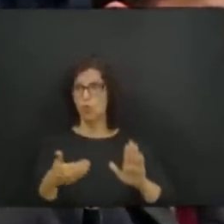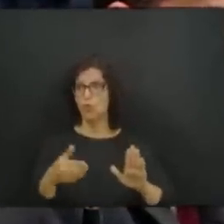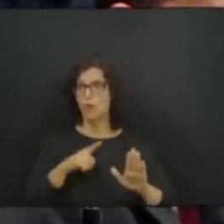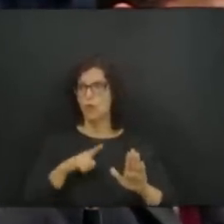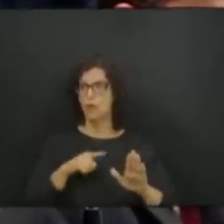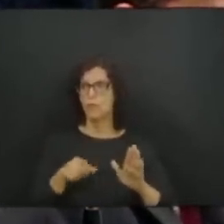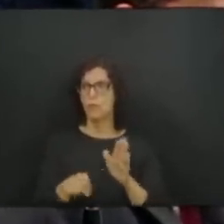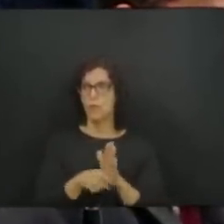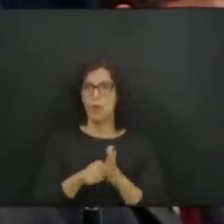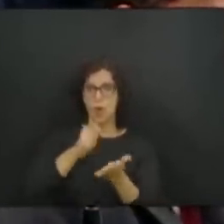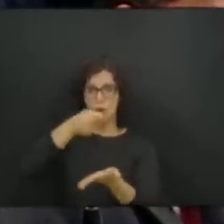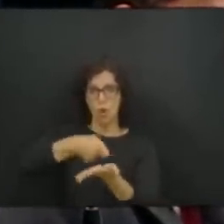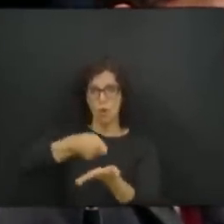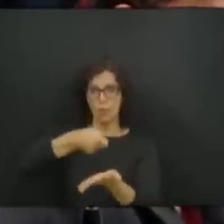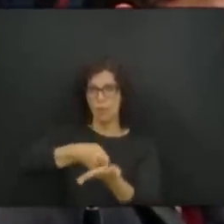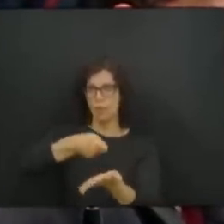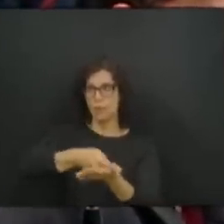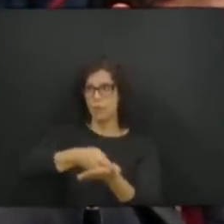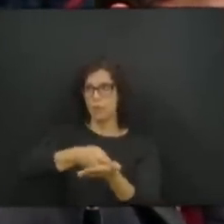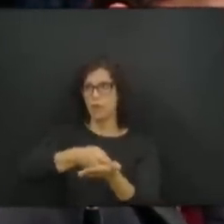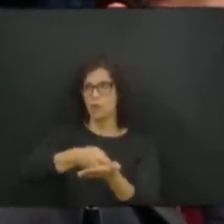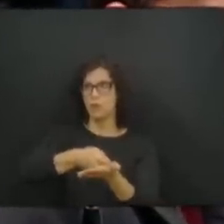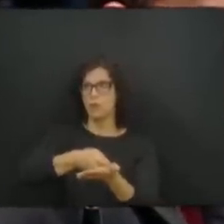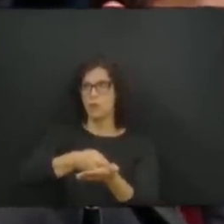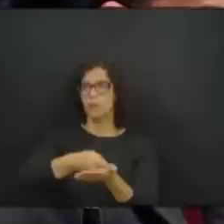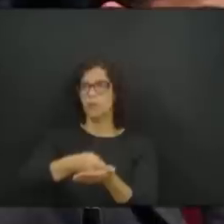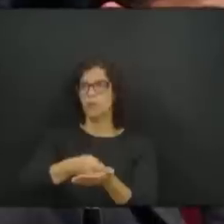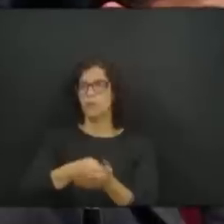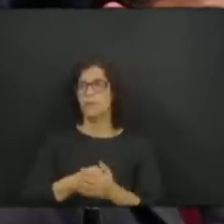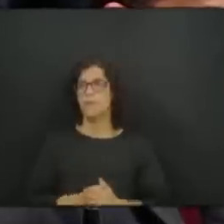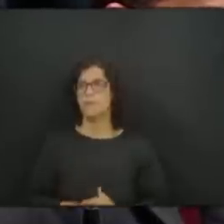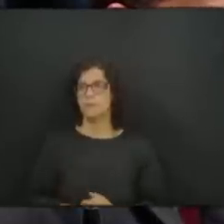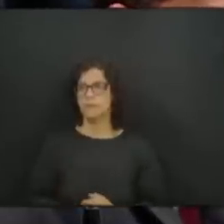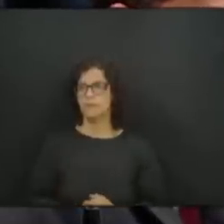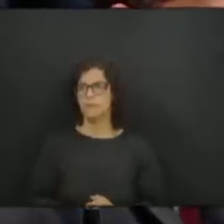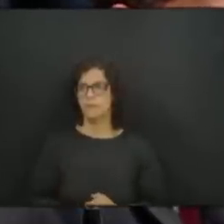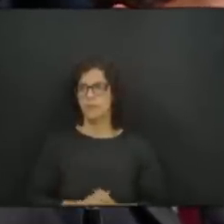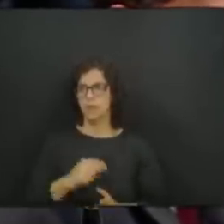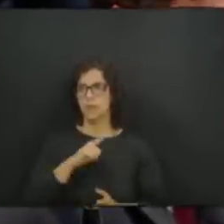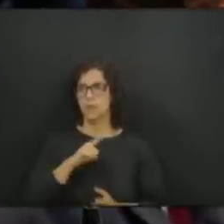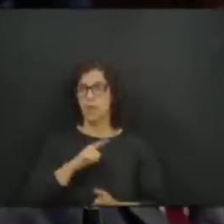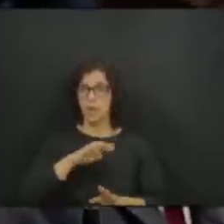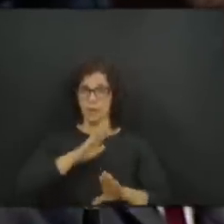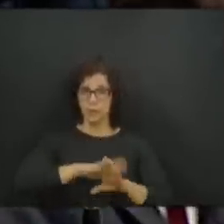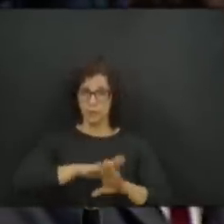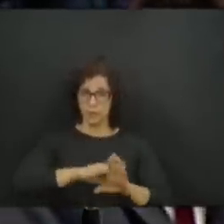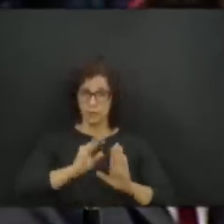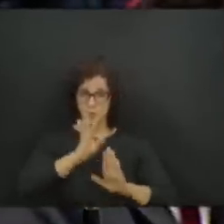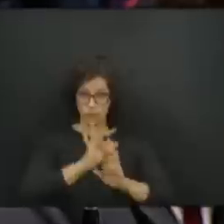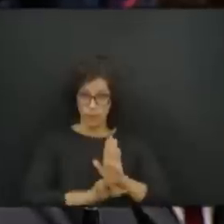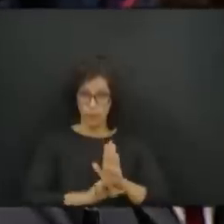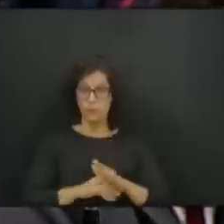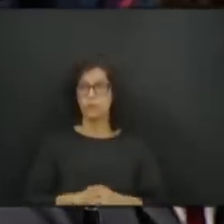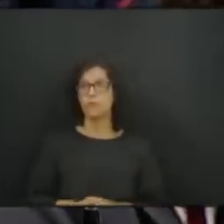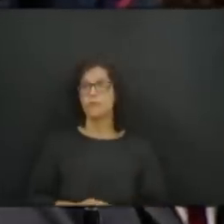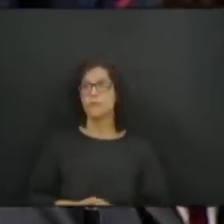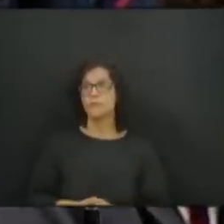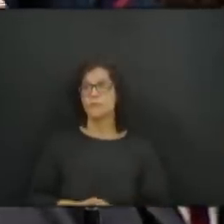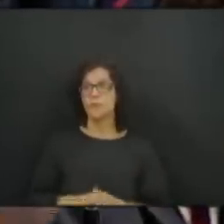aquela outra obrigatoriedade né de que estava implícita no texto